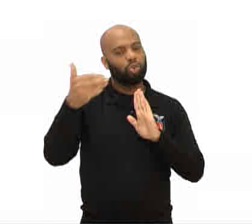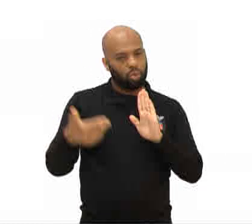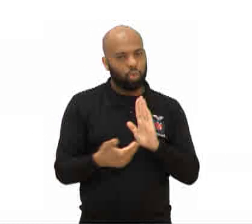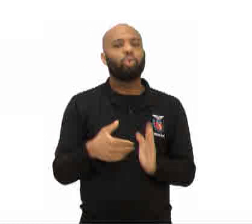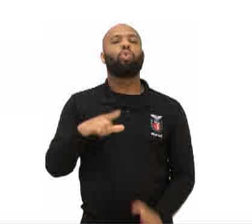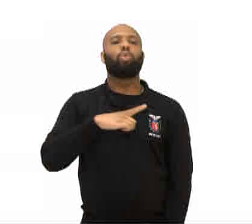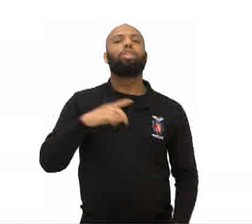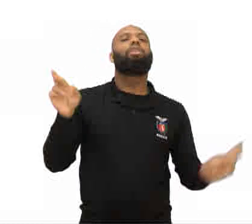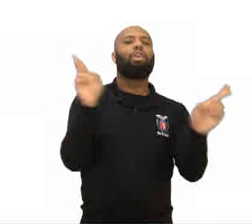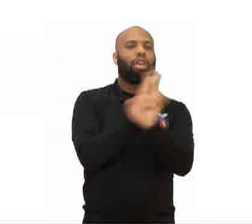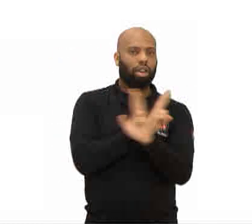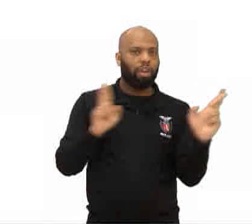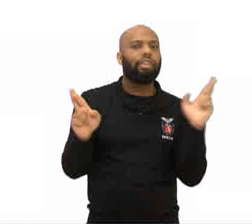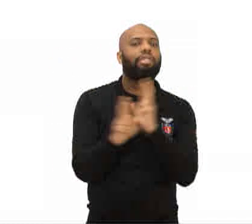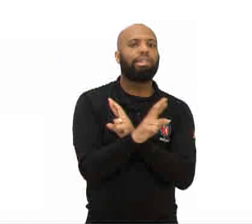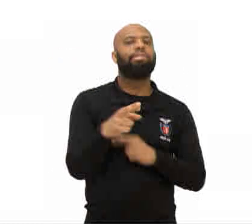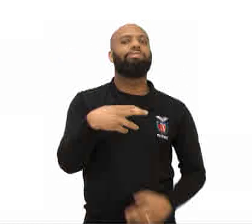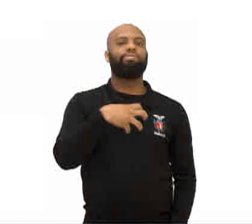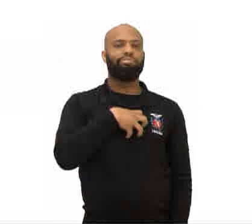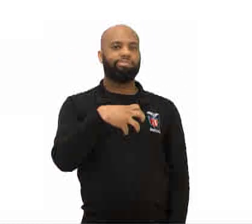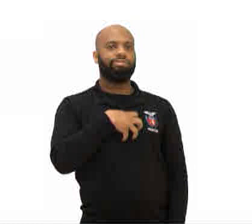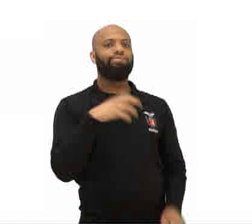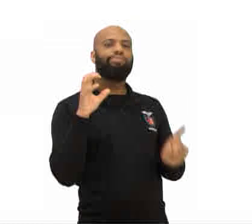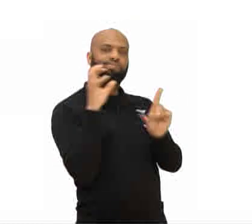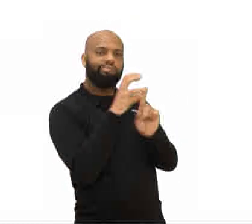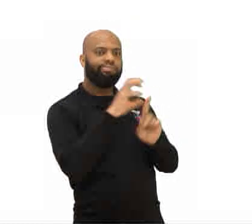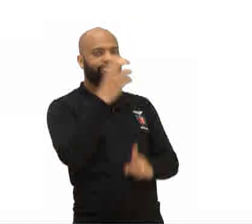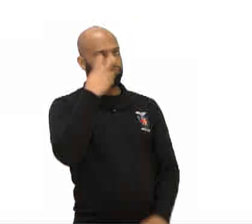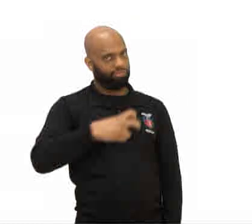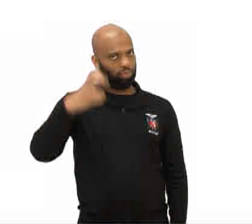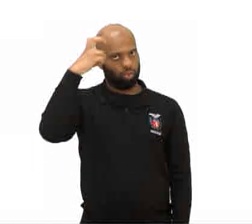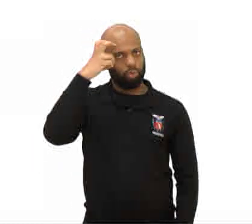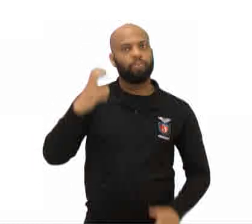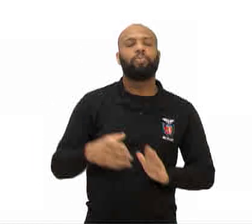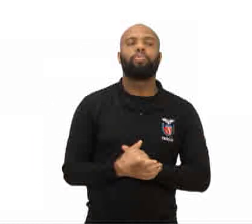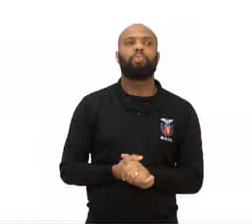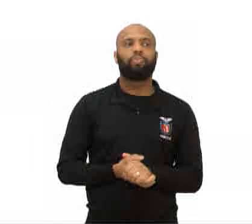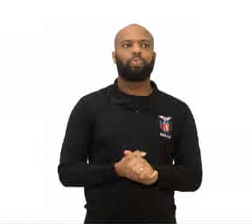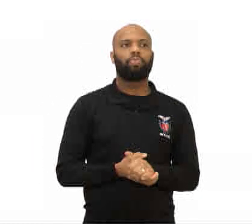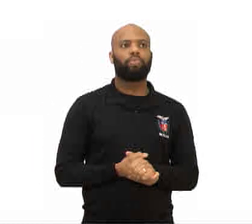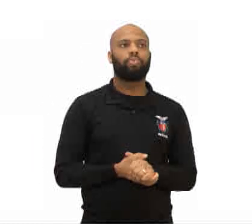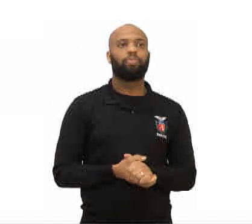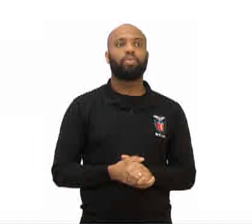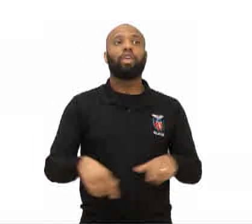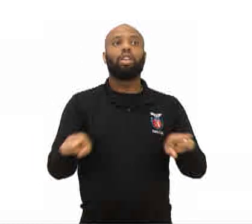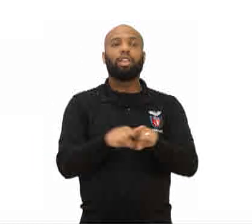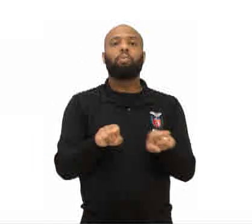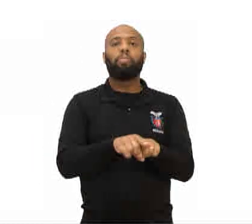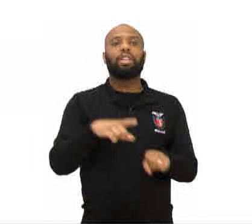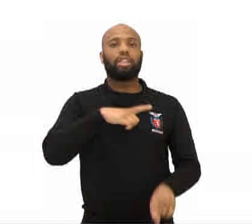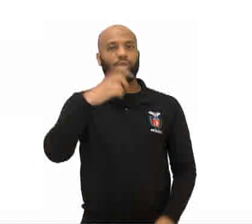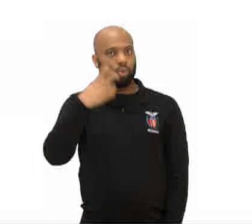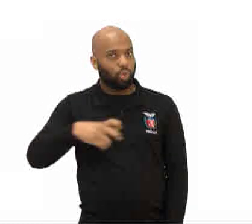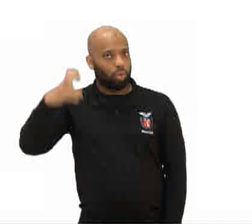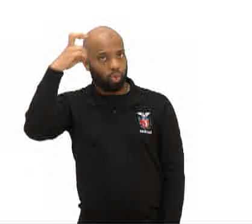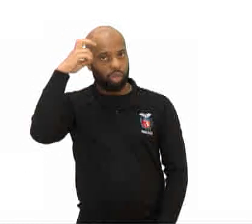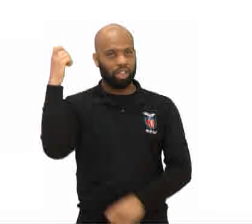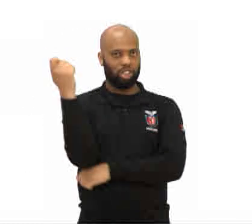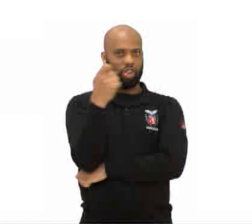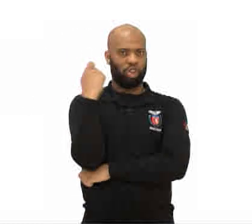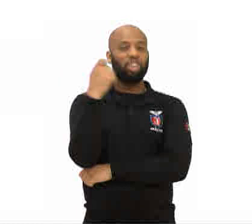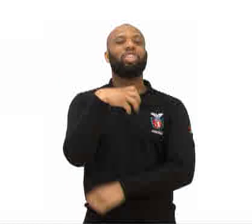está relacionado com a influência cultural desses povos, né? A forte presença cultural do gauchismo, que é